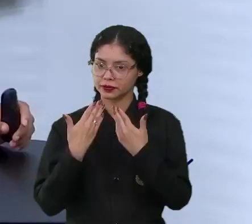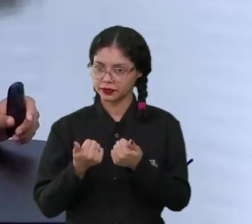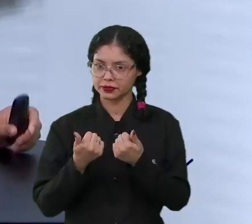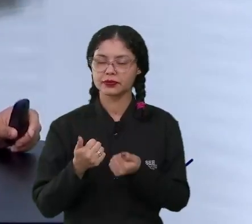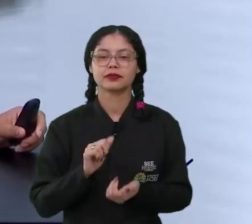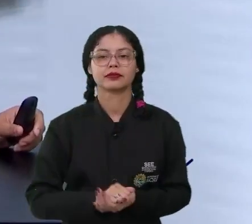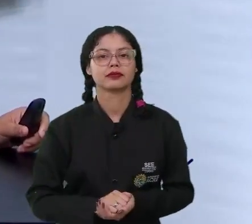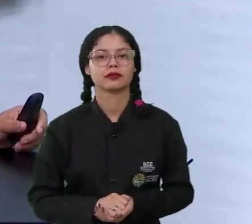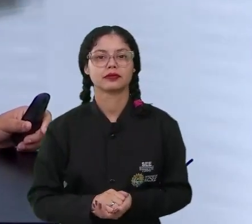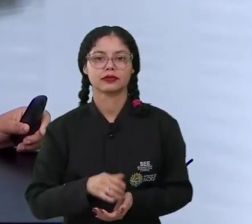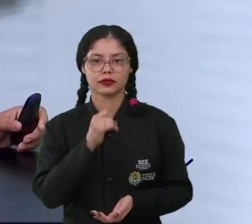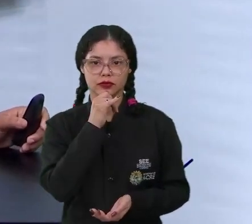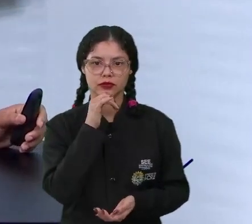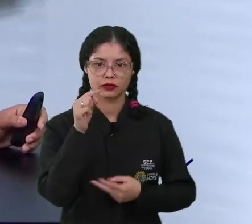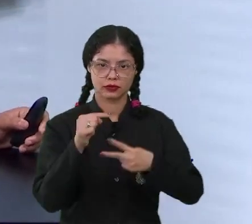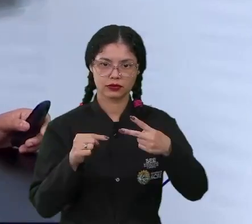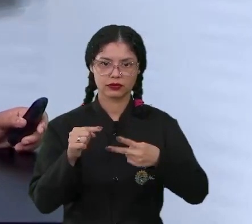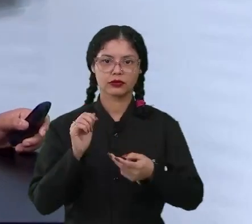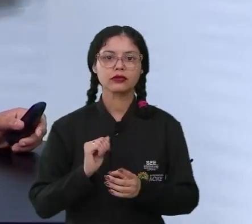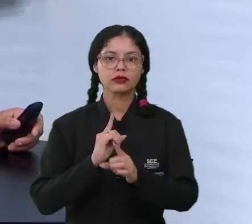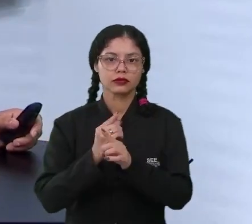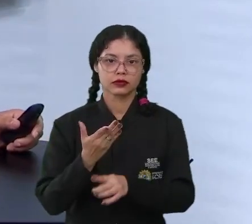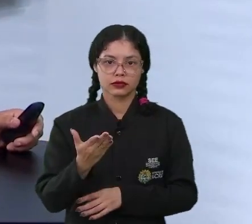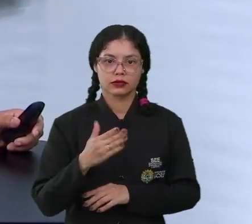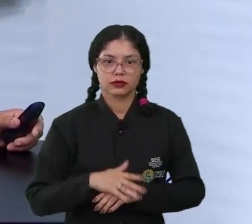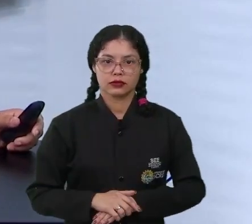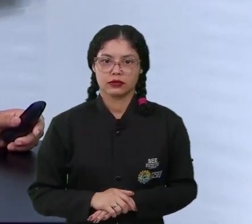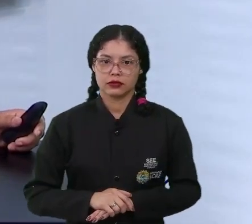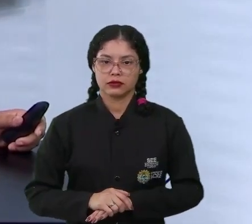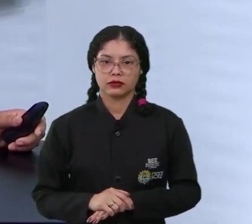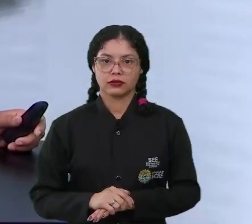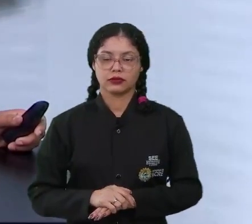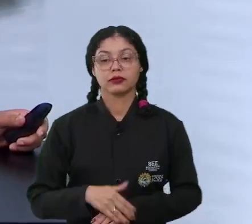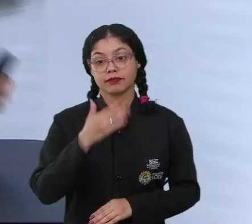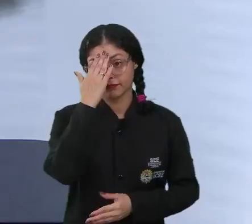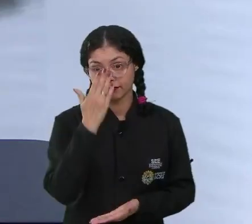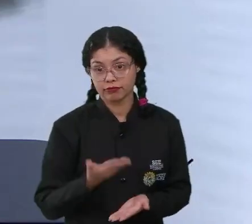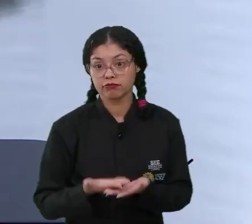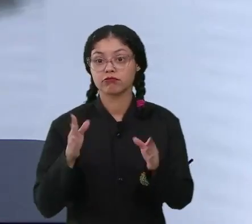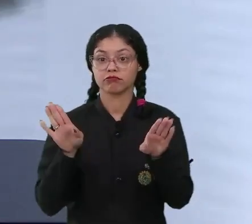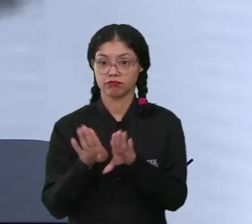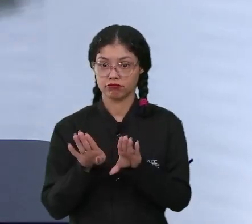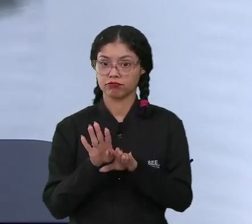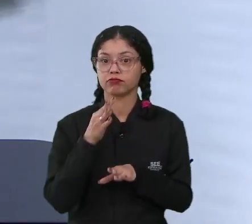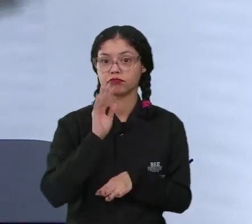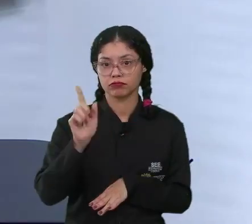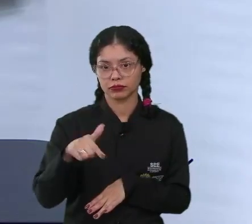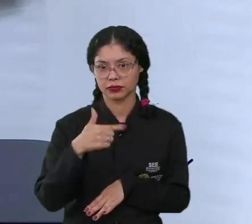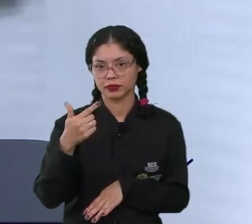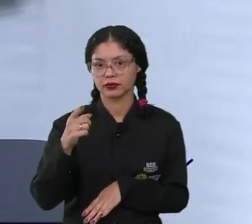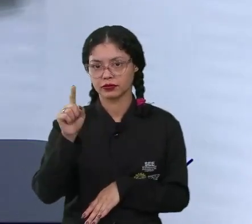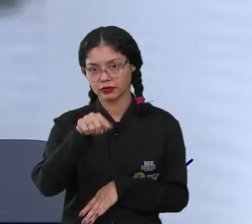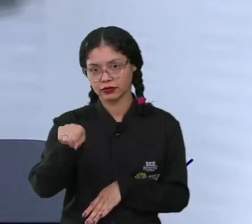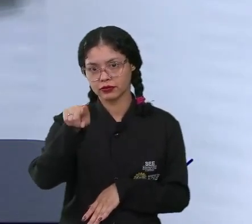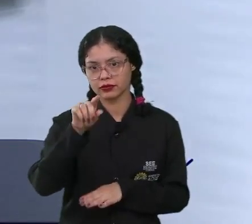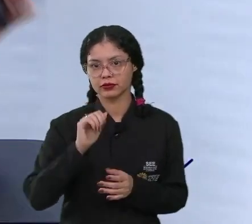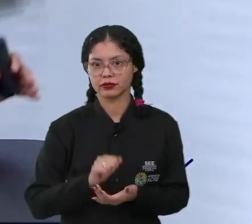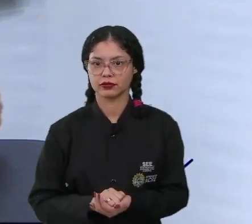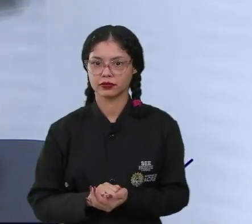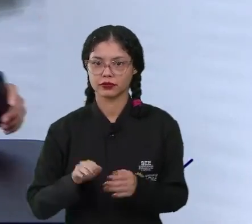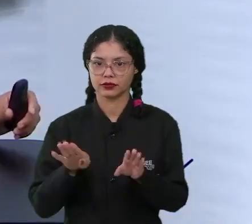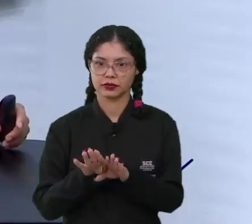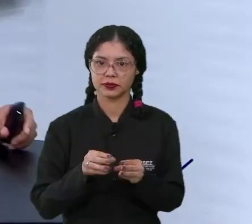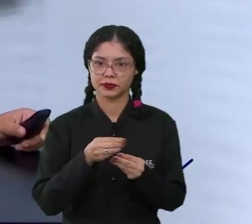dois exemplos que eu quero identificar aqui com vocês. Acredito que vocês também vão conhecer todos os outros que